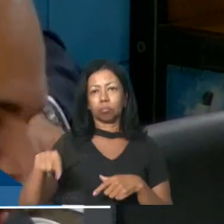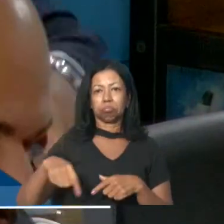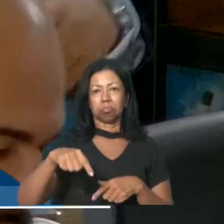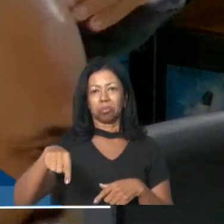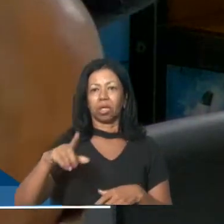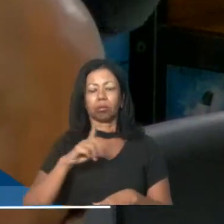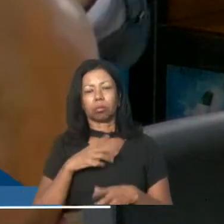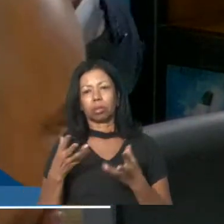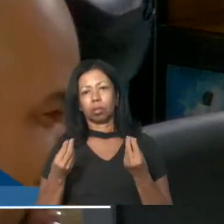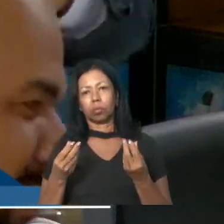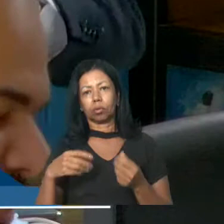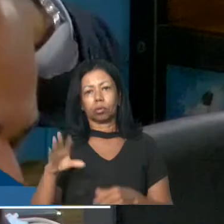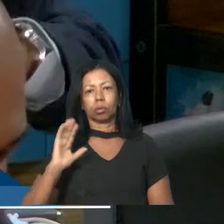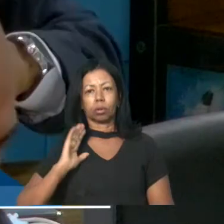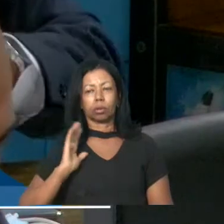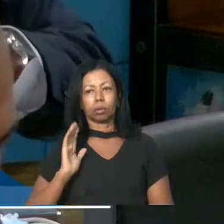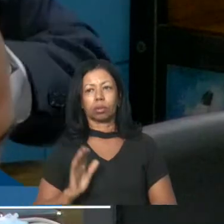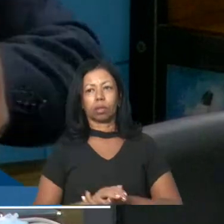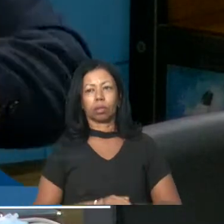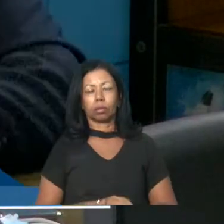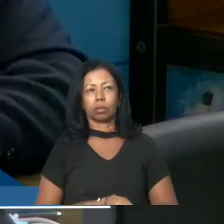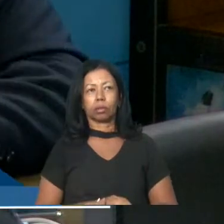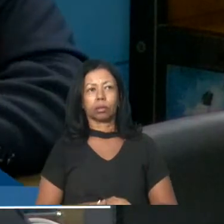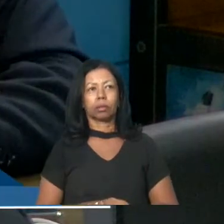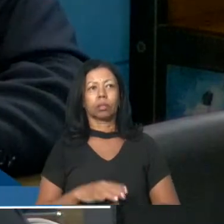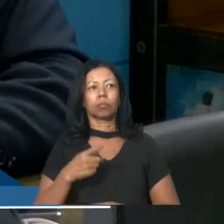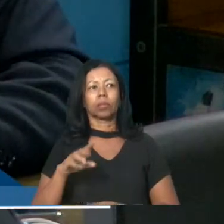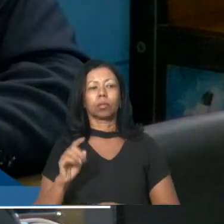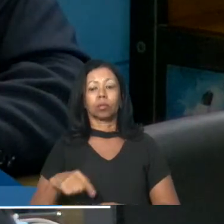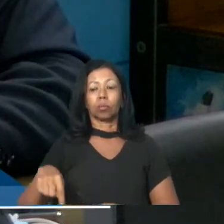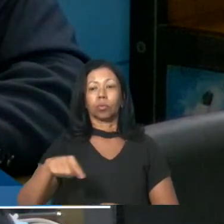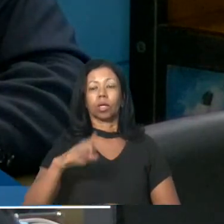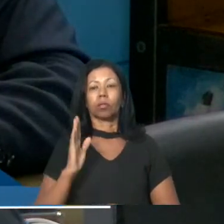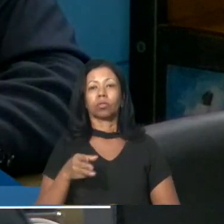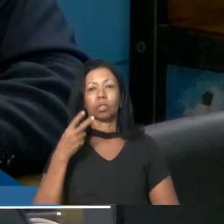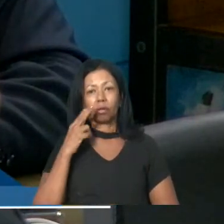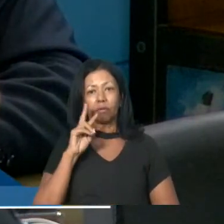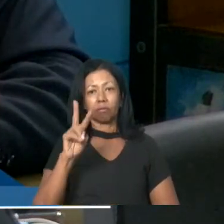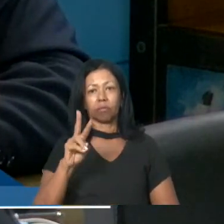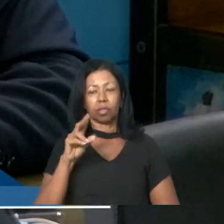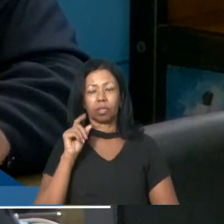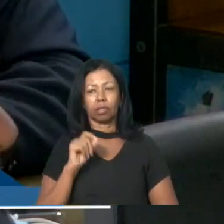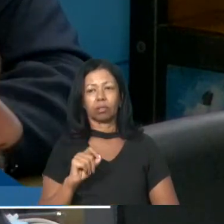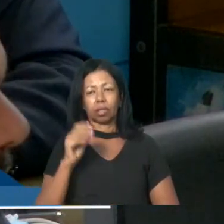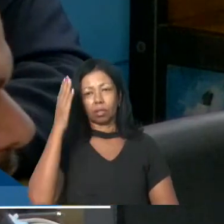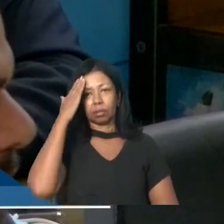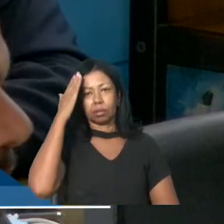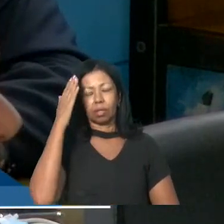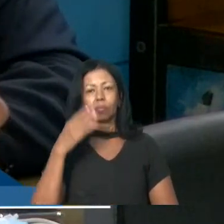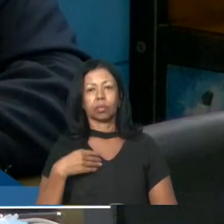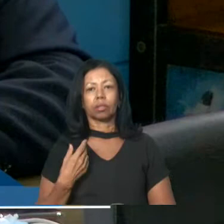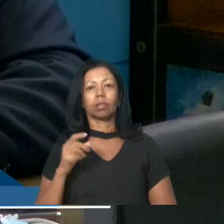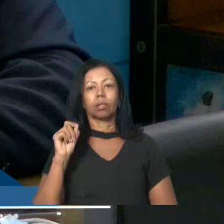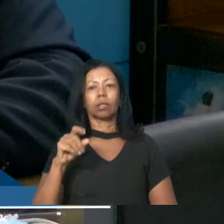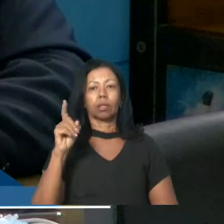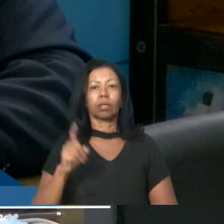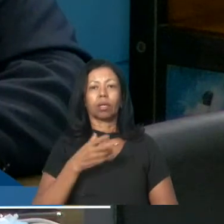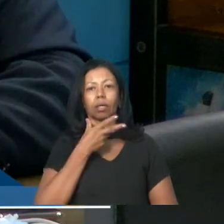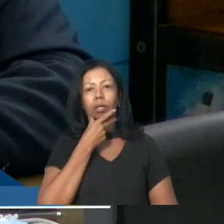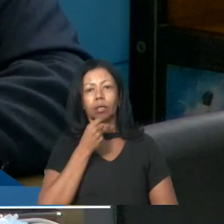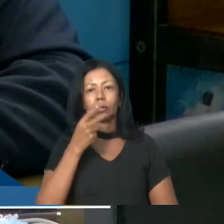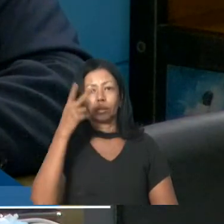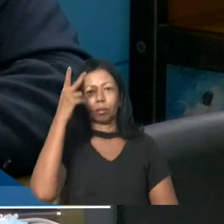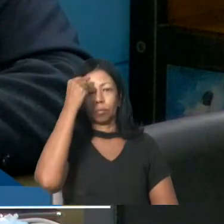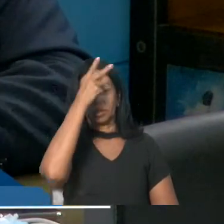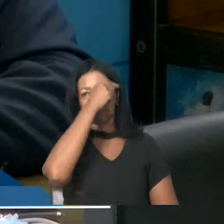Como diz o Rafael, pelos buracos você já mensura, você conhece o prefeito e conhece o